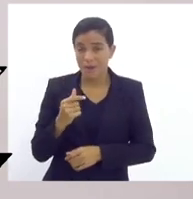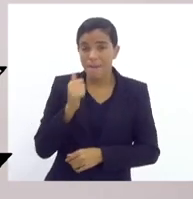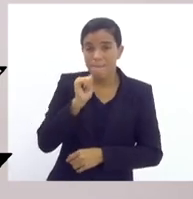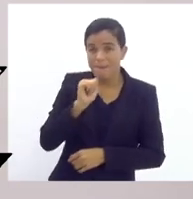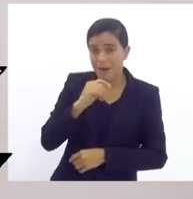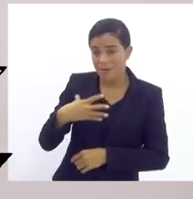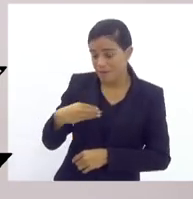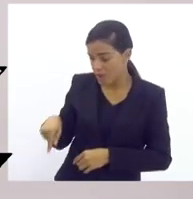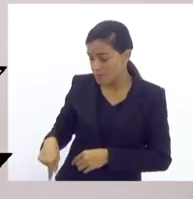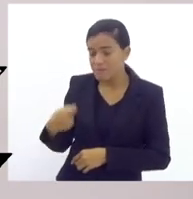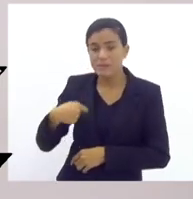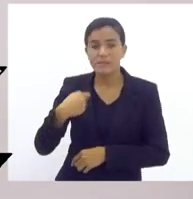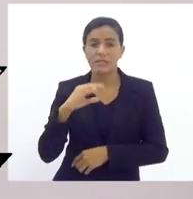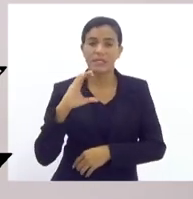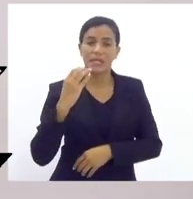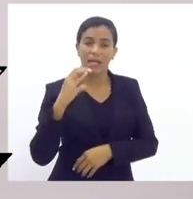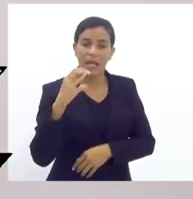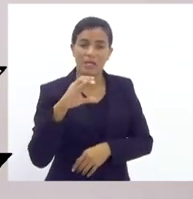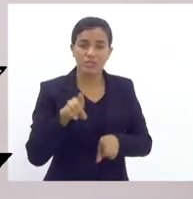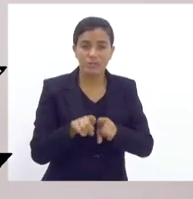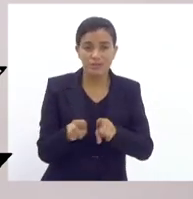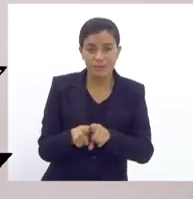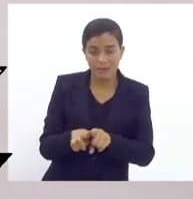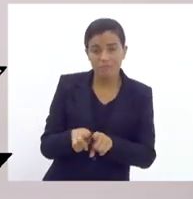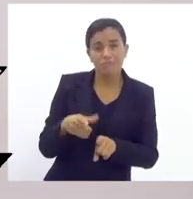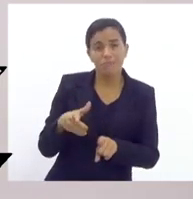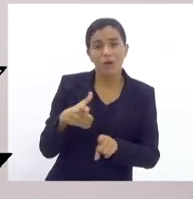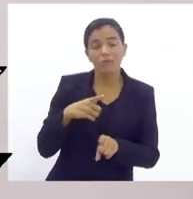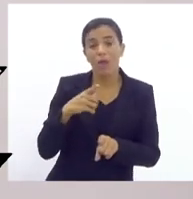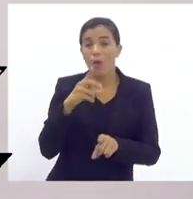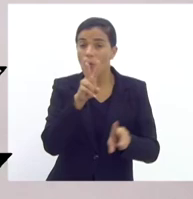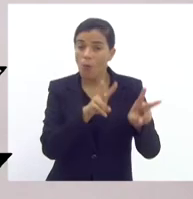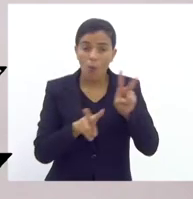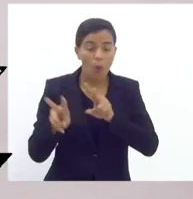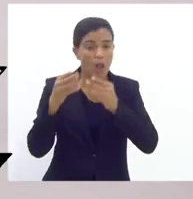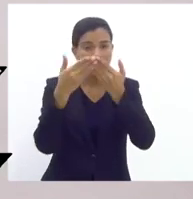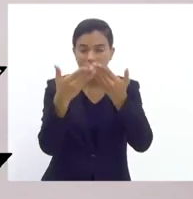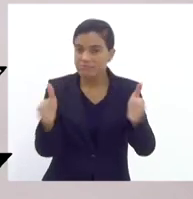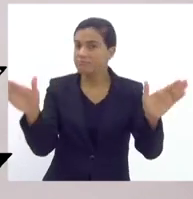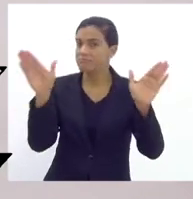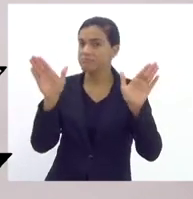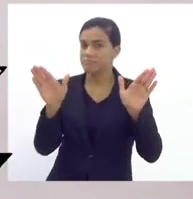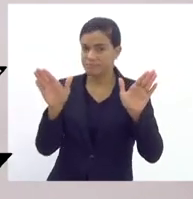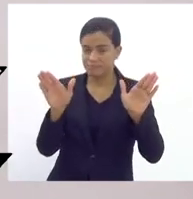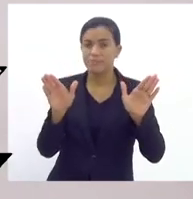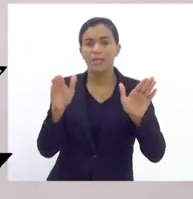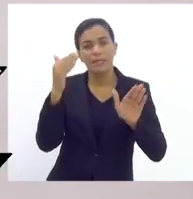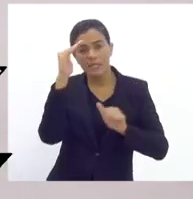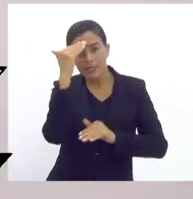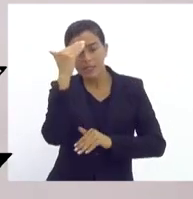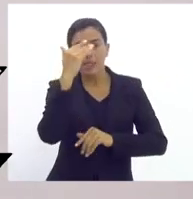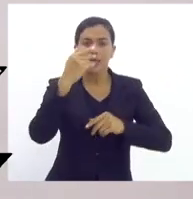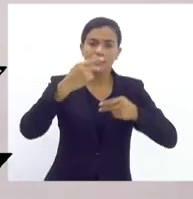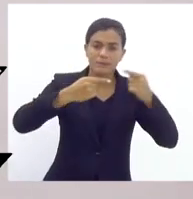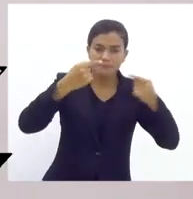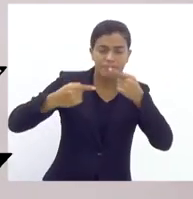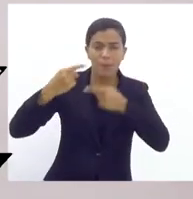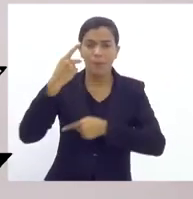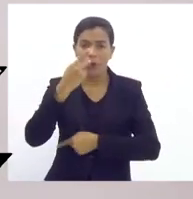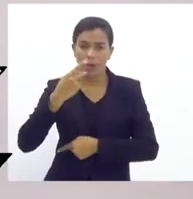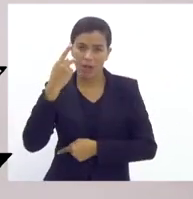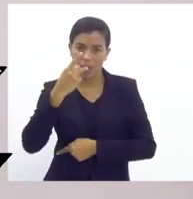de creche para as crianças nas escolas Enfim acho que ia pensar também não olhar mais Global entendendo que essas políticas estão